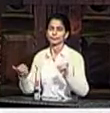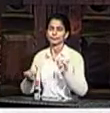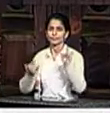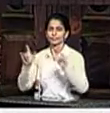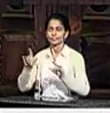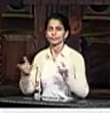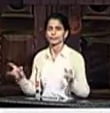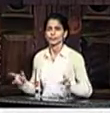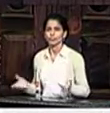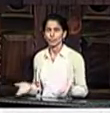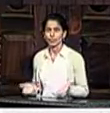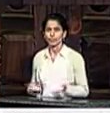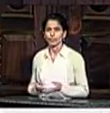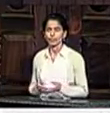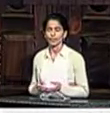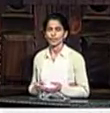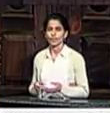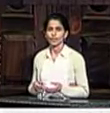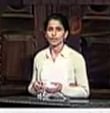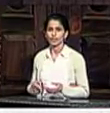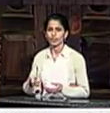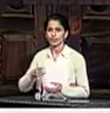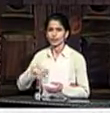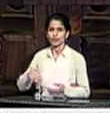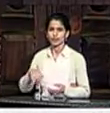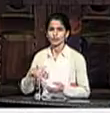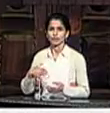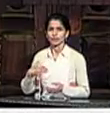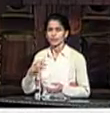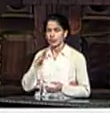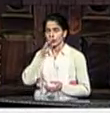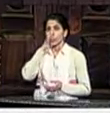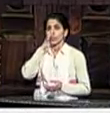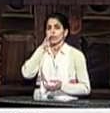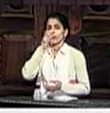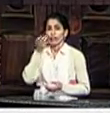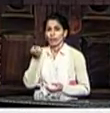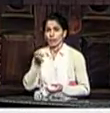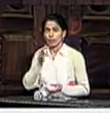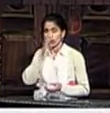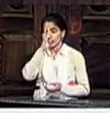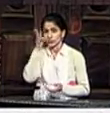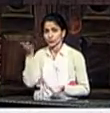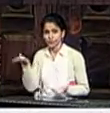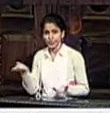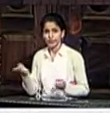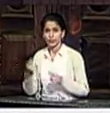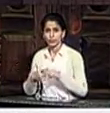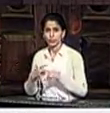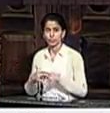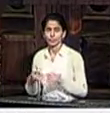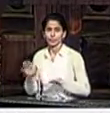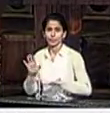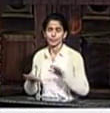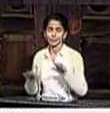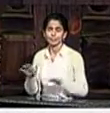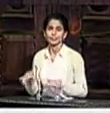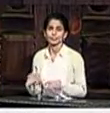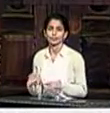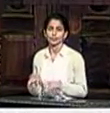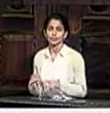que nos deixam simplesmente abismados. E, às vezes,